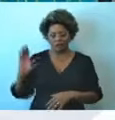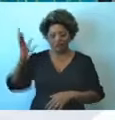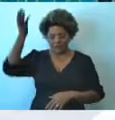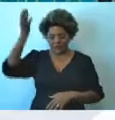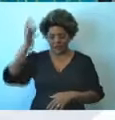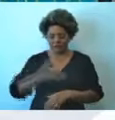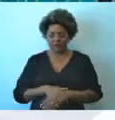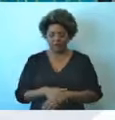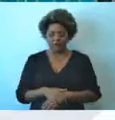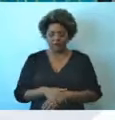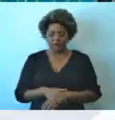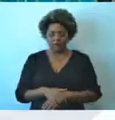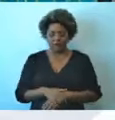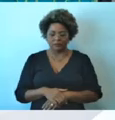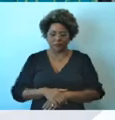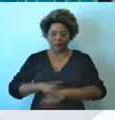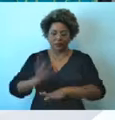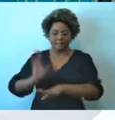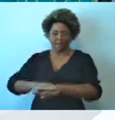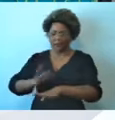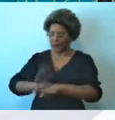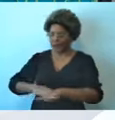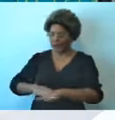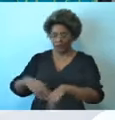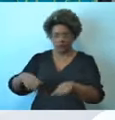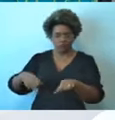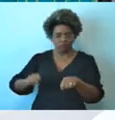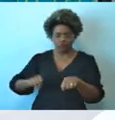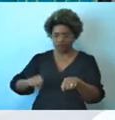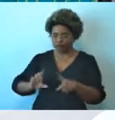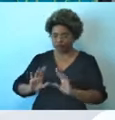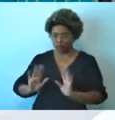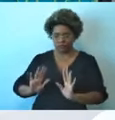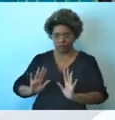eu não sou motociclista, né, muito menos sou